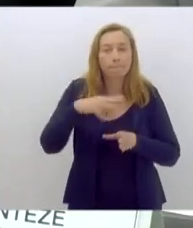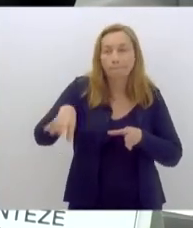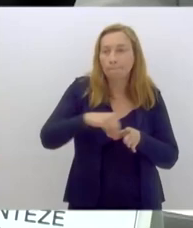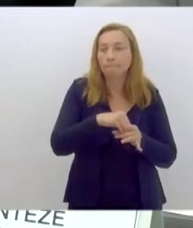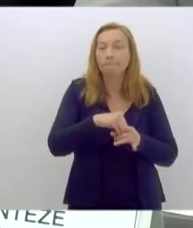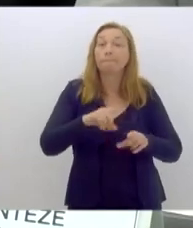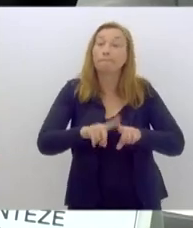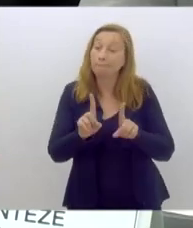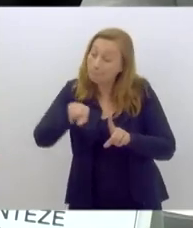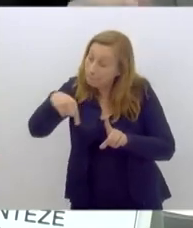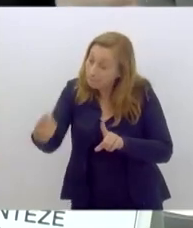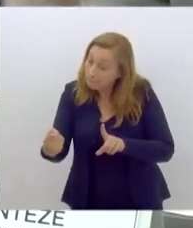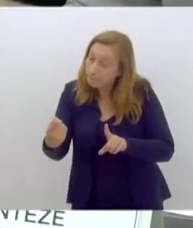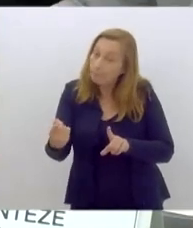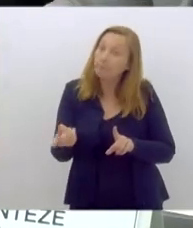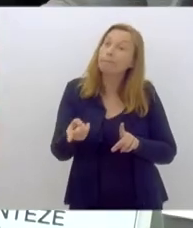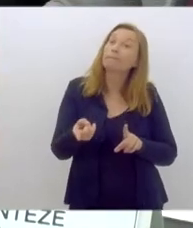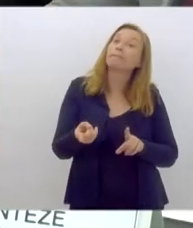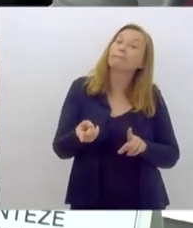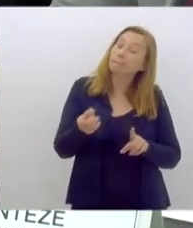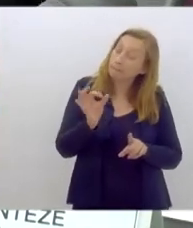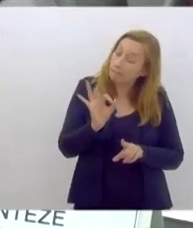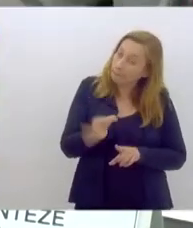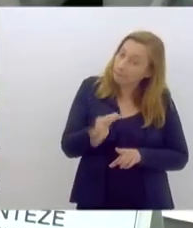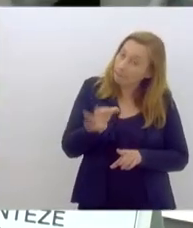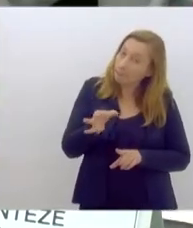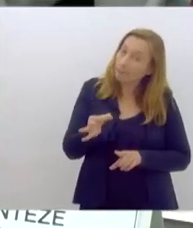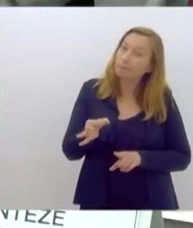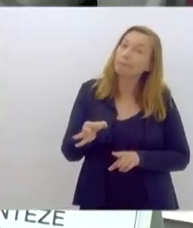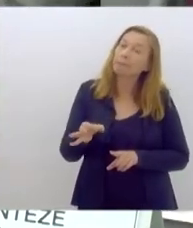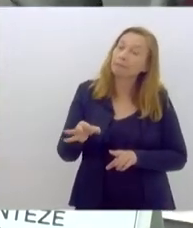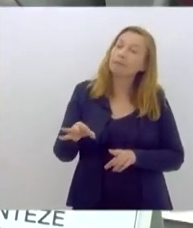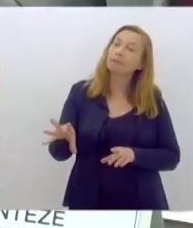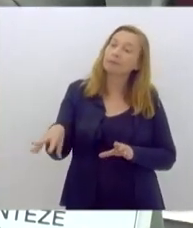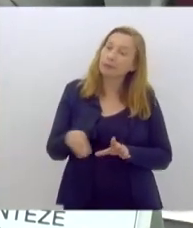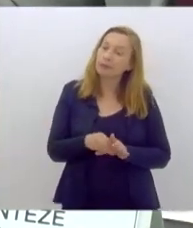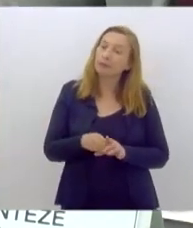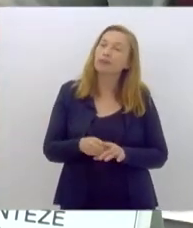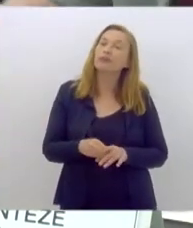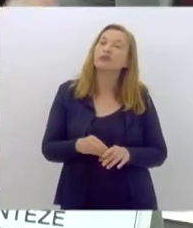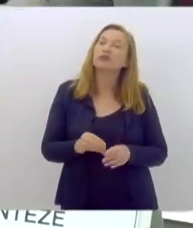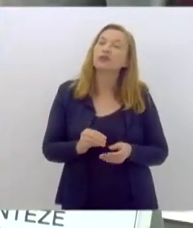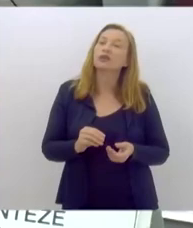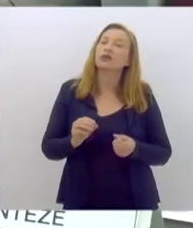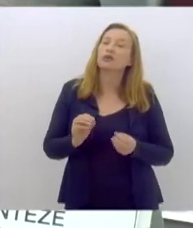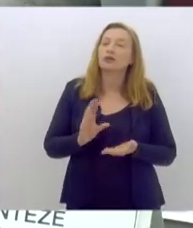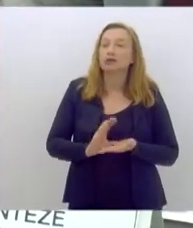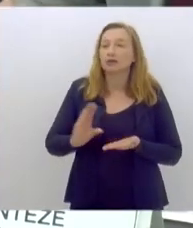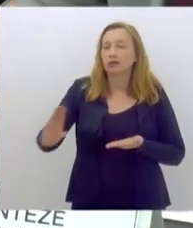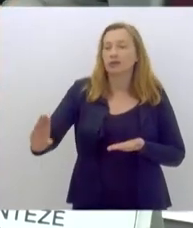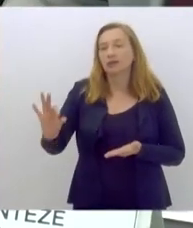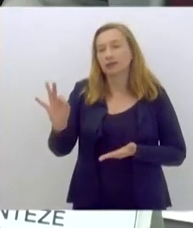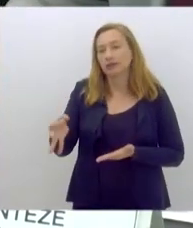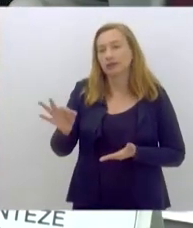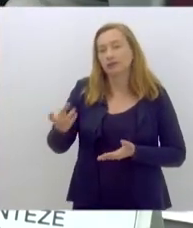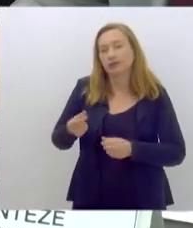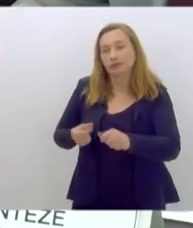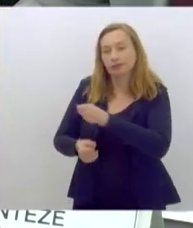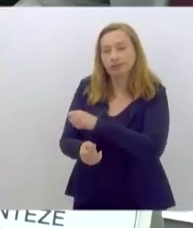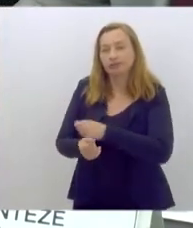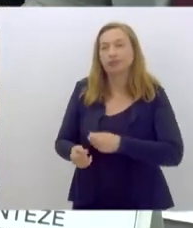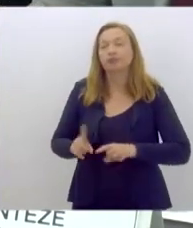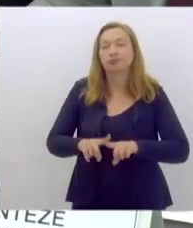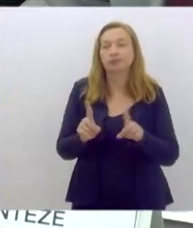mas depois como o crédito adicional eventualmente pode ser destinado para habitação porque dessa fonte a gente tá destinando exclusivamente para investimentos